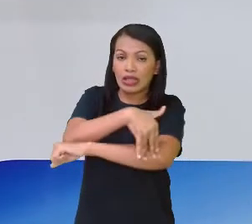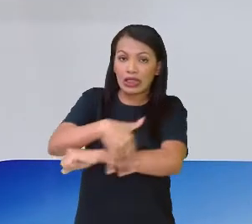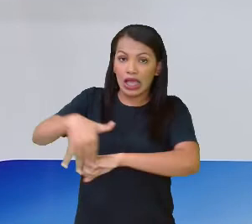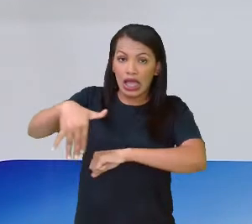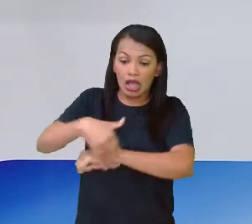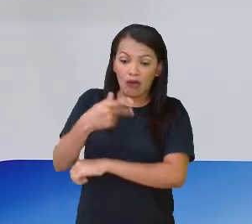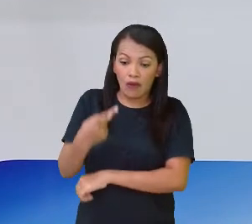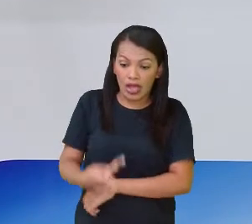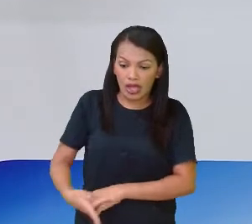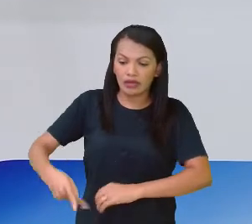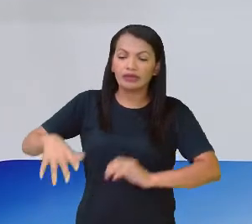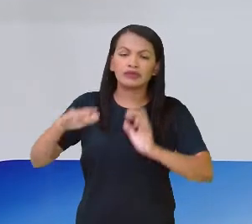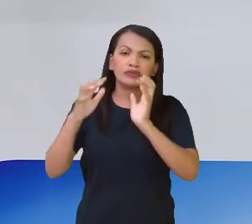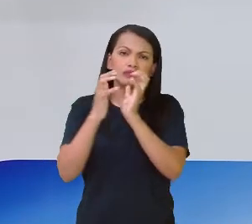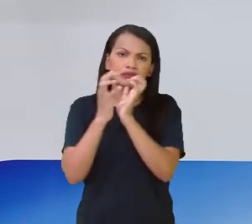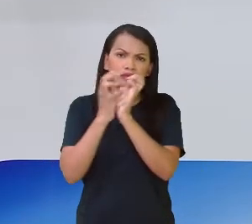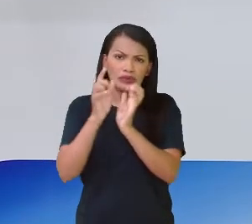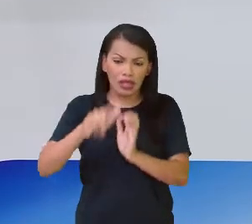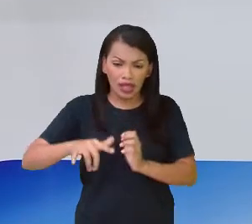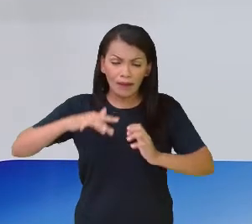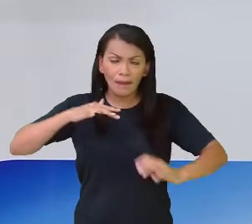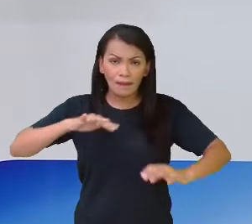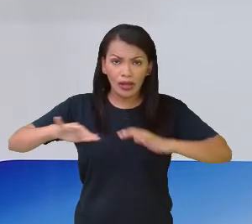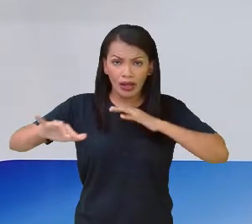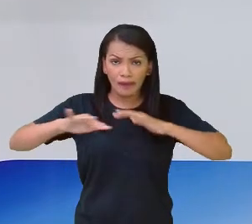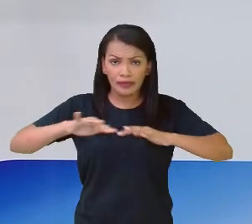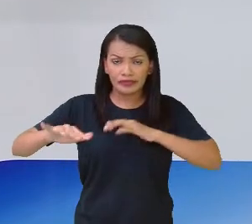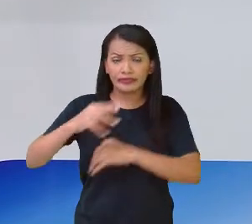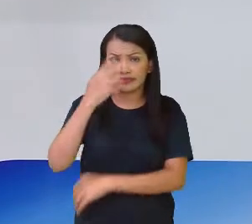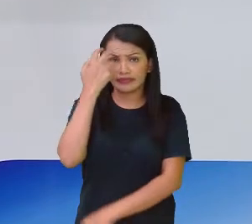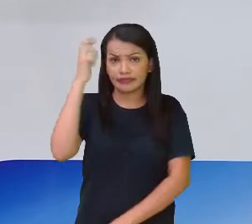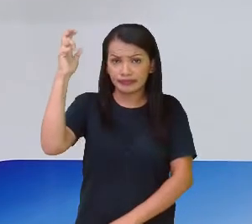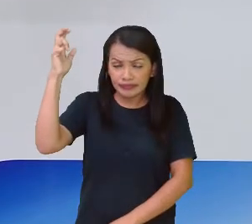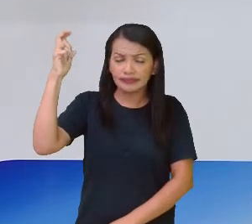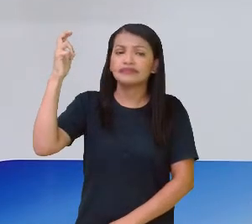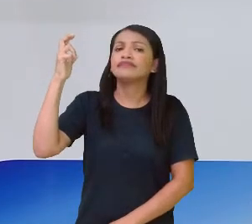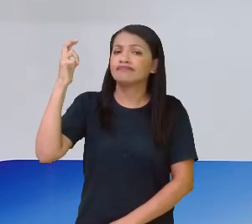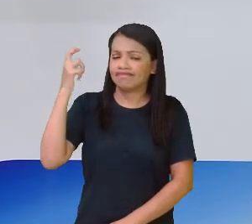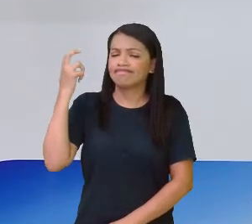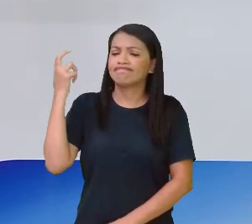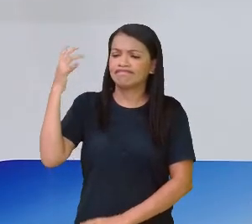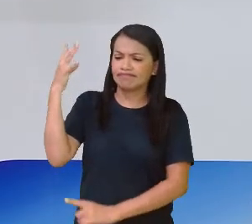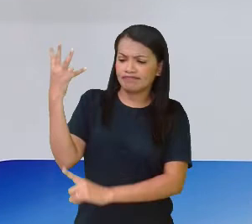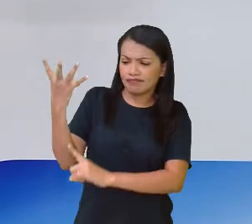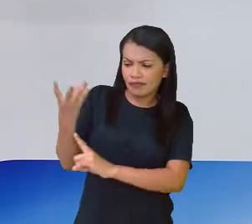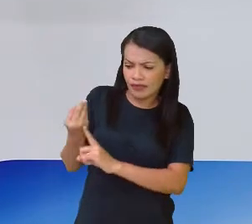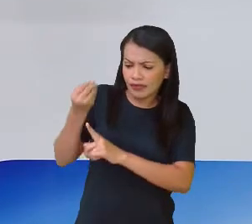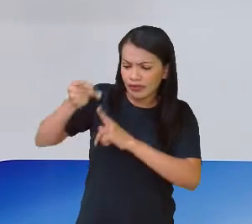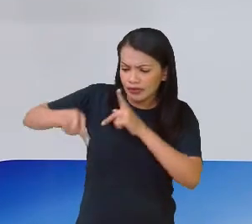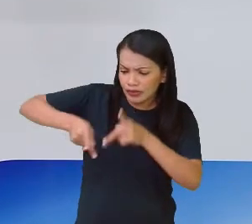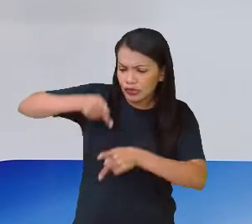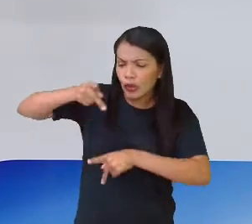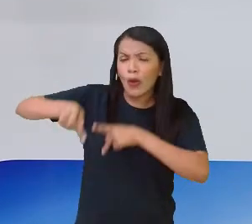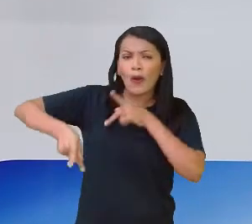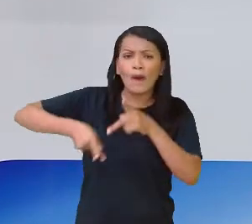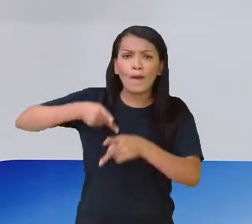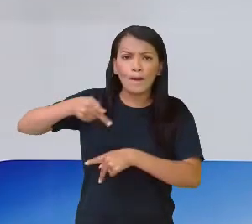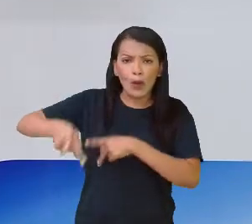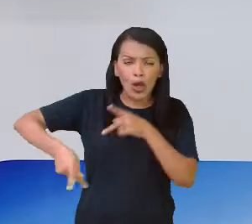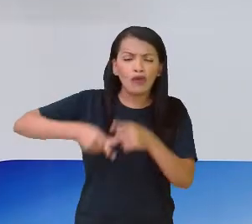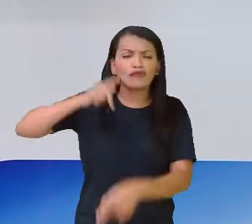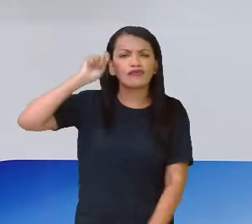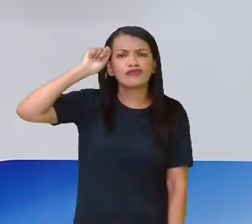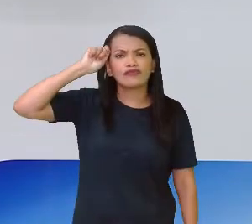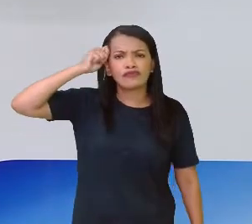centro do Recife. E é uma manifestação artística, cultural, dos povos de matrizes